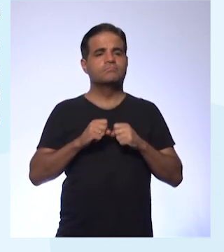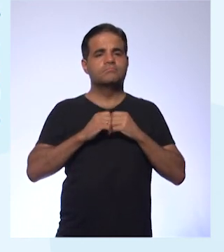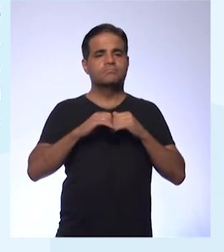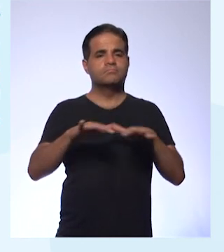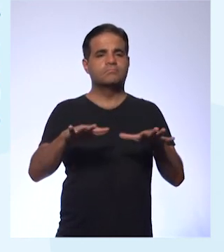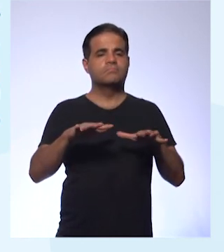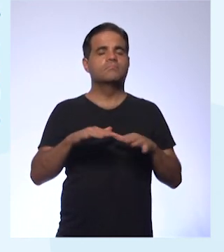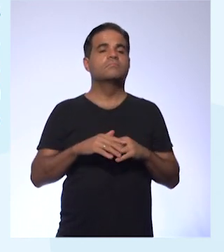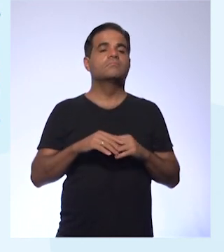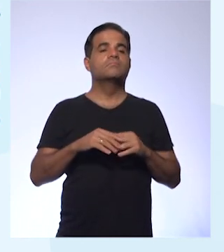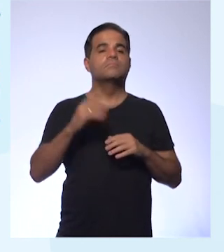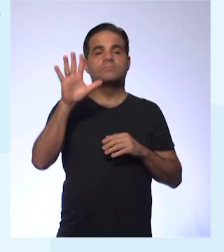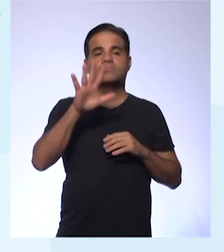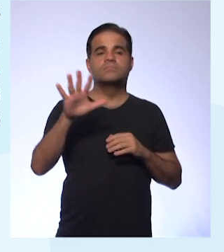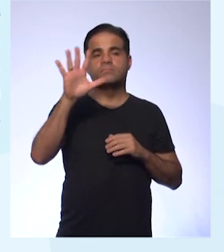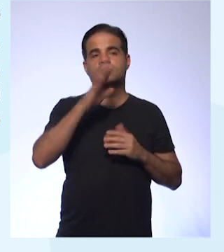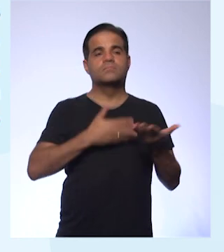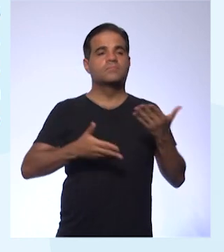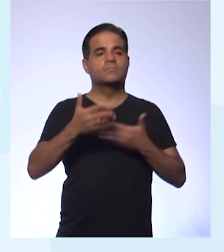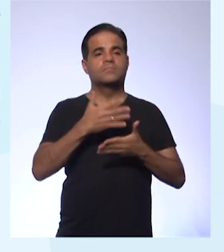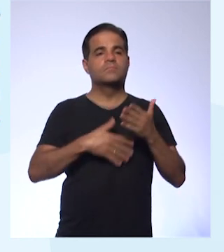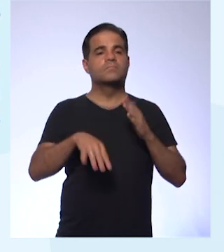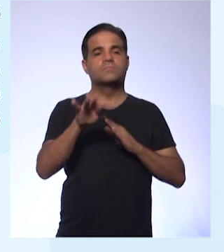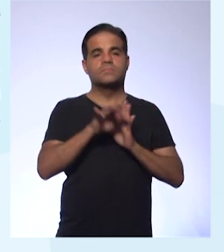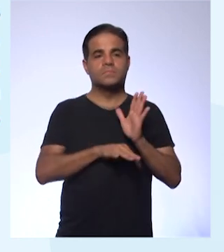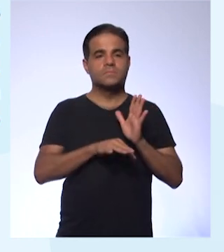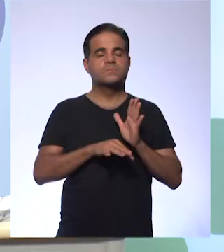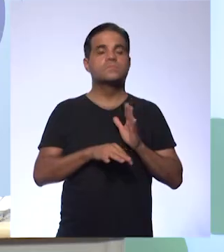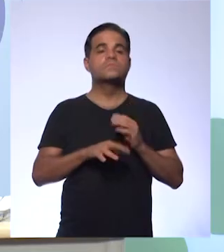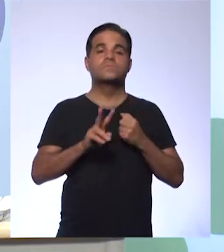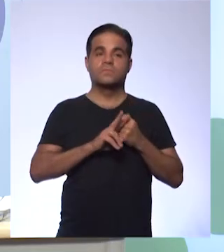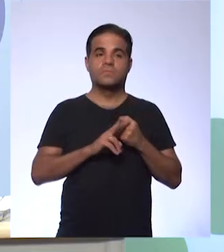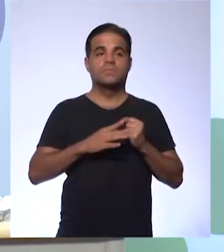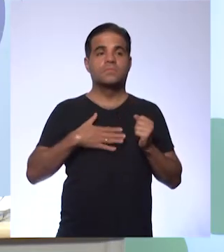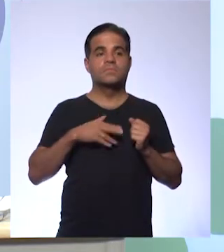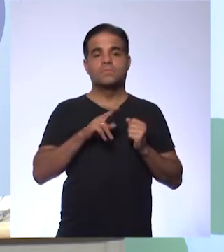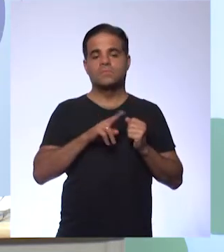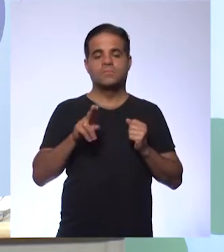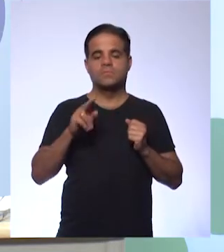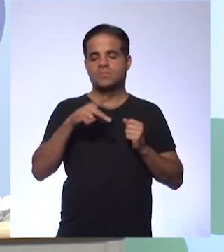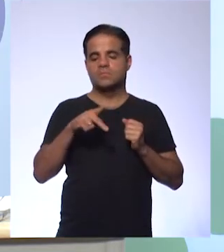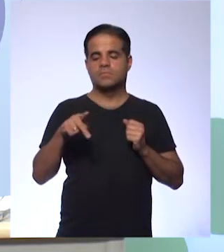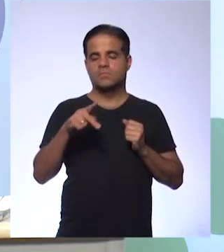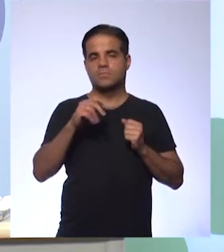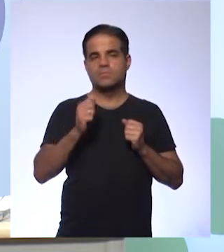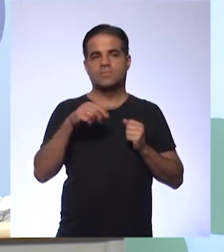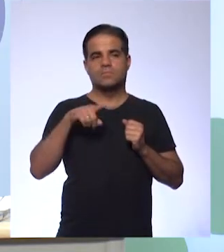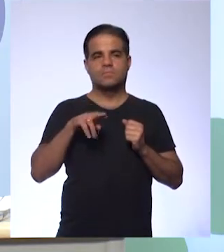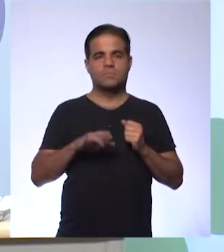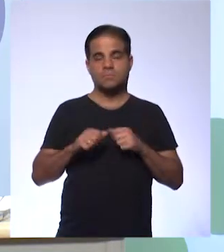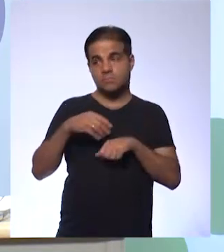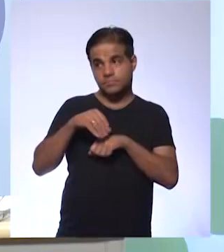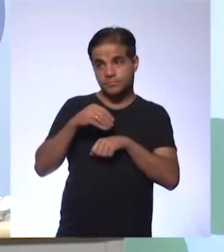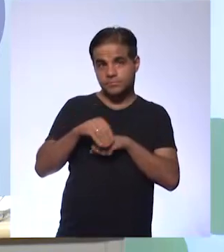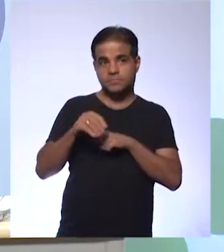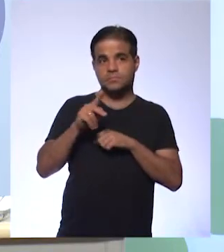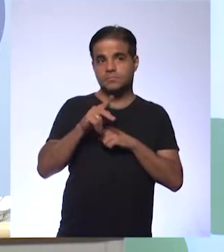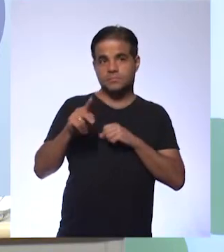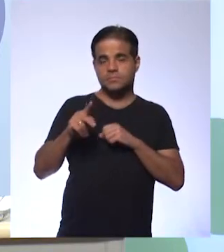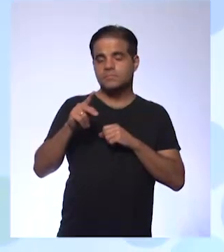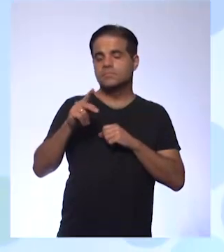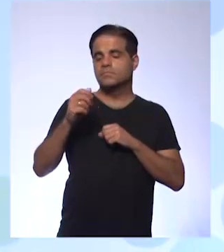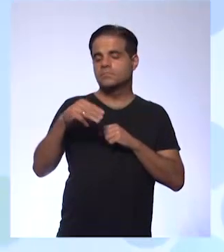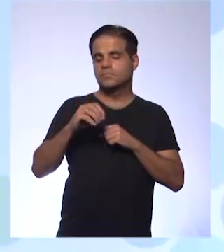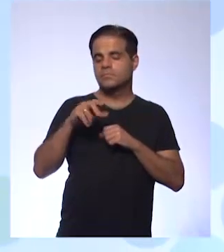papel. Imagens e sua relação com o texto verbal. Eu sou a professora Andréia e eu vou mediar a aula da professora Mônica. Boa tarde, Mônica.